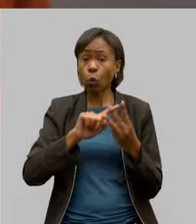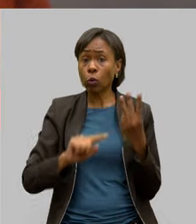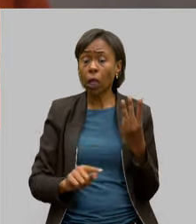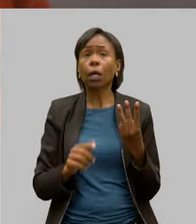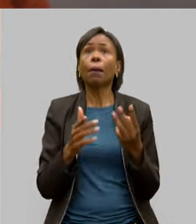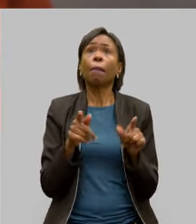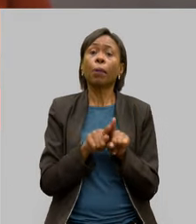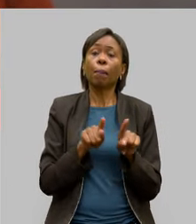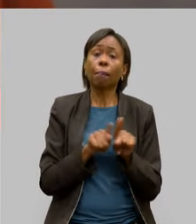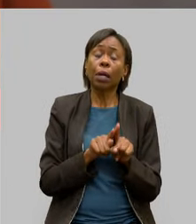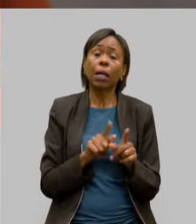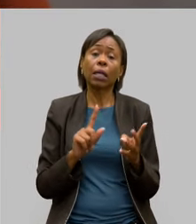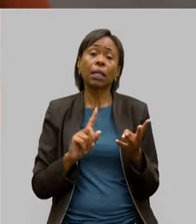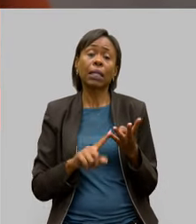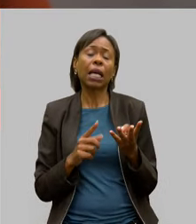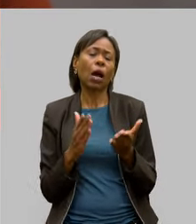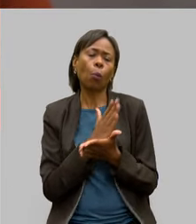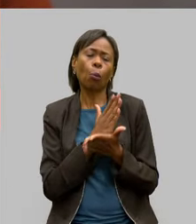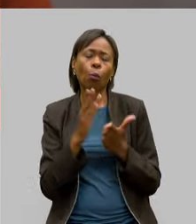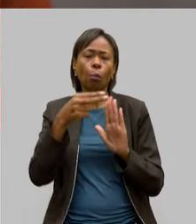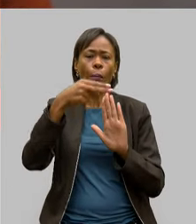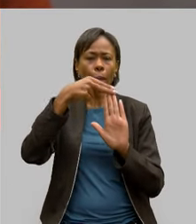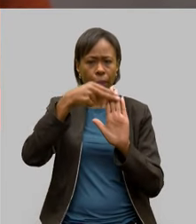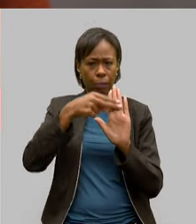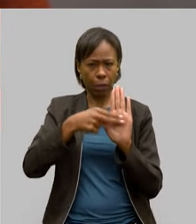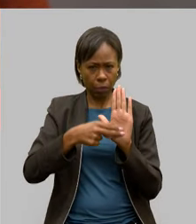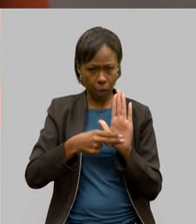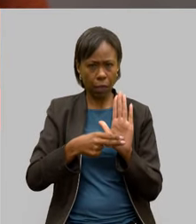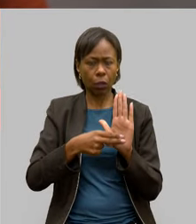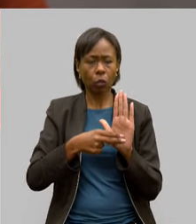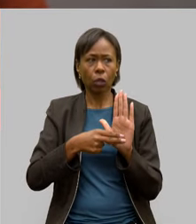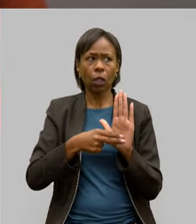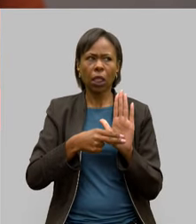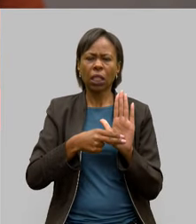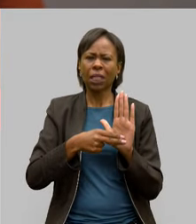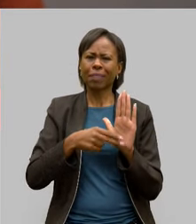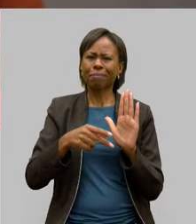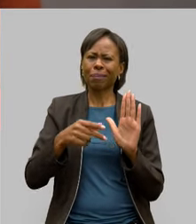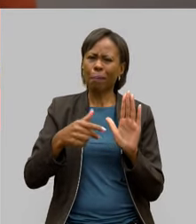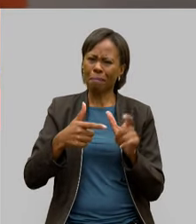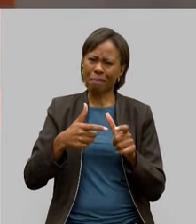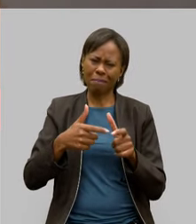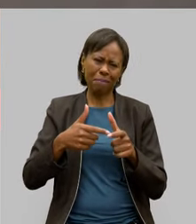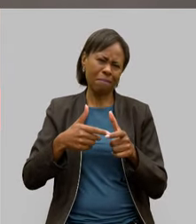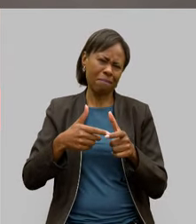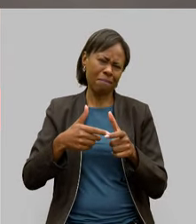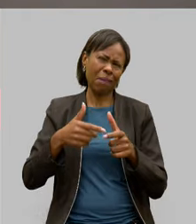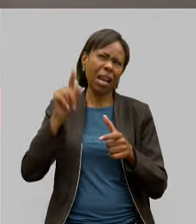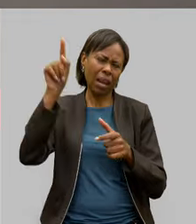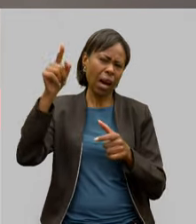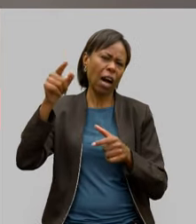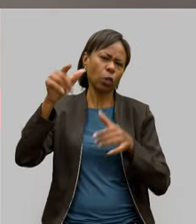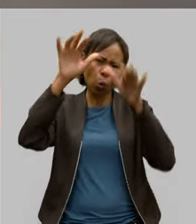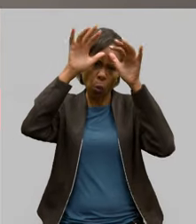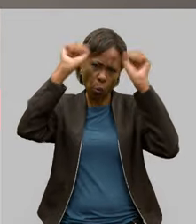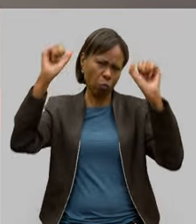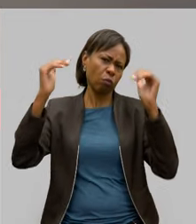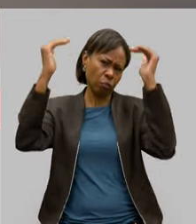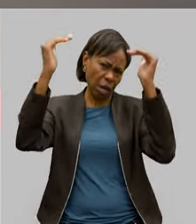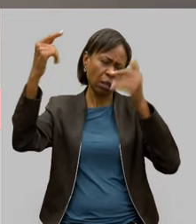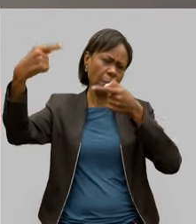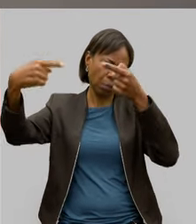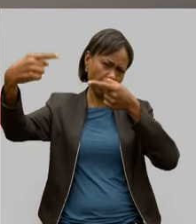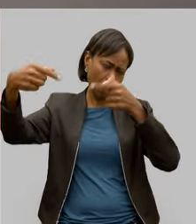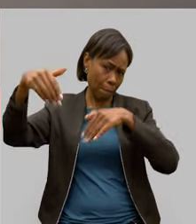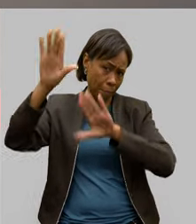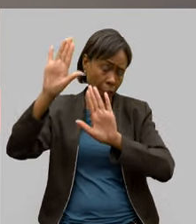ponderação de princípios que está sendo discutida numa situação mais Ampla no Supremo Tribunal Federal Mas também se